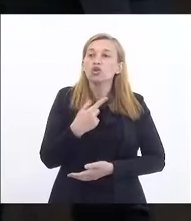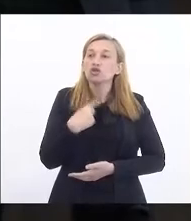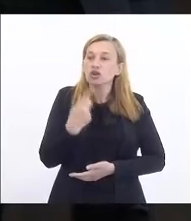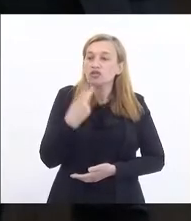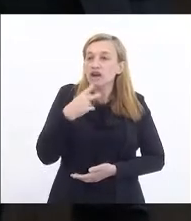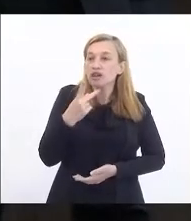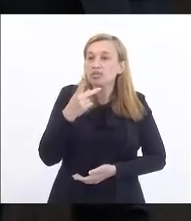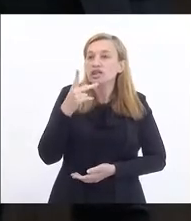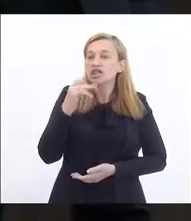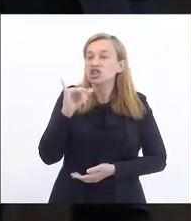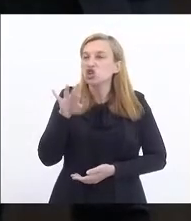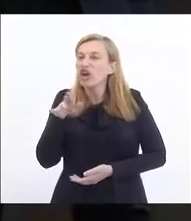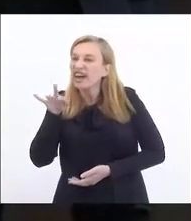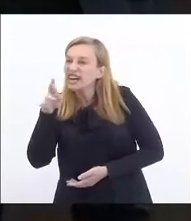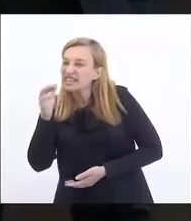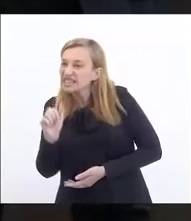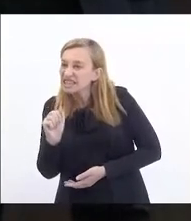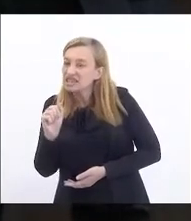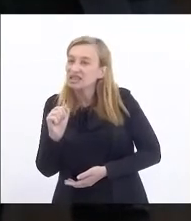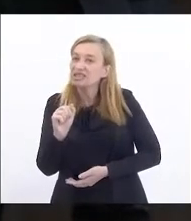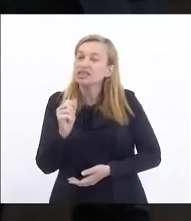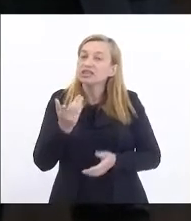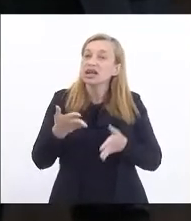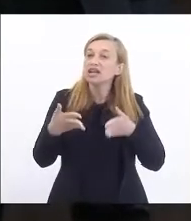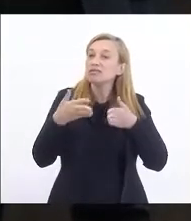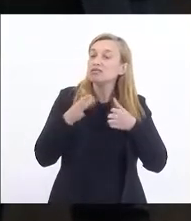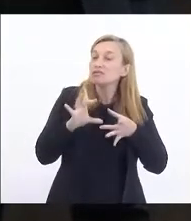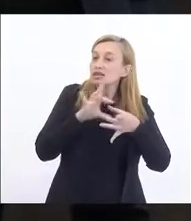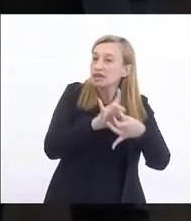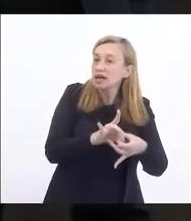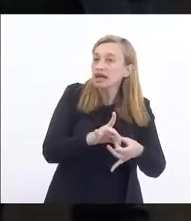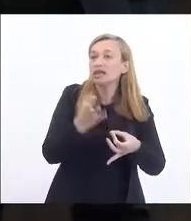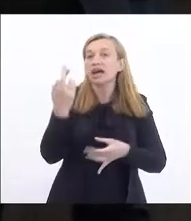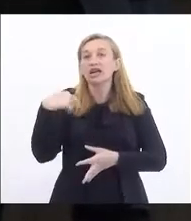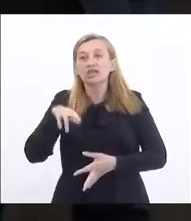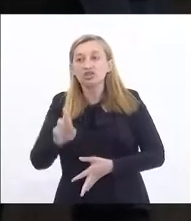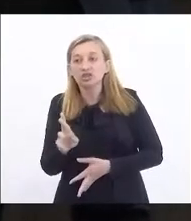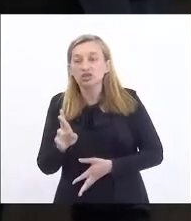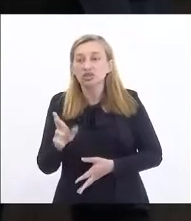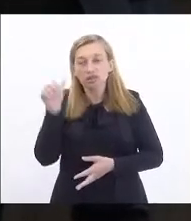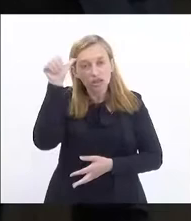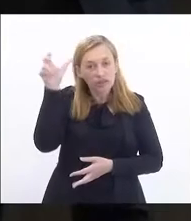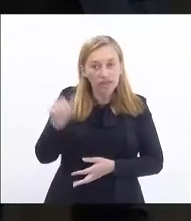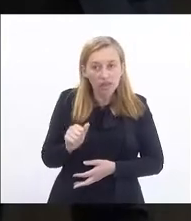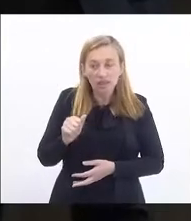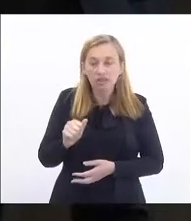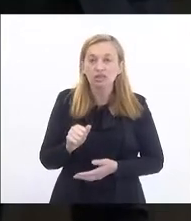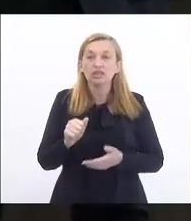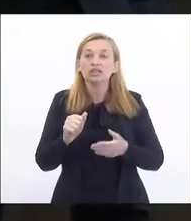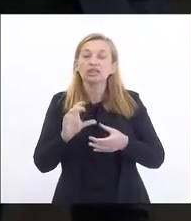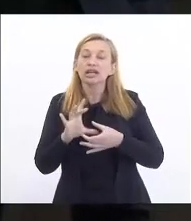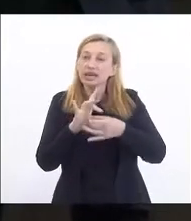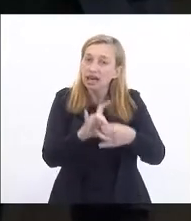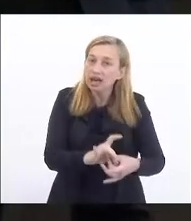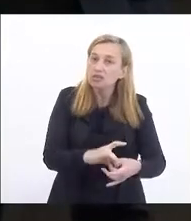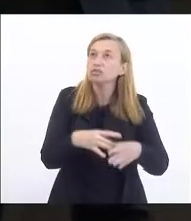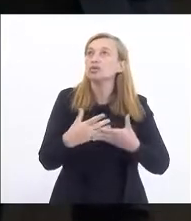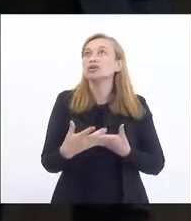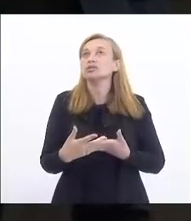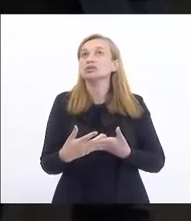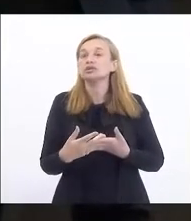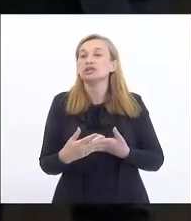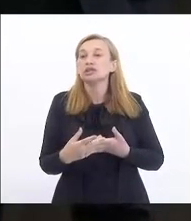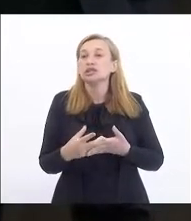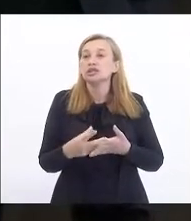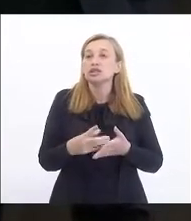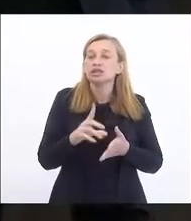chama de intolerância religiosa está direcionado às religiões de matriz africana está direcionado às